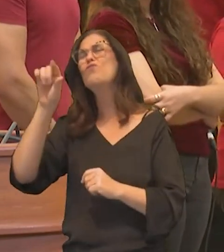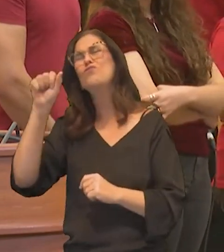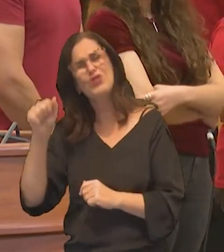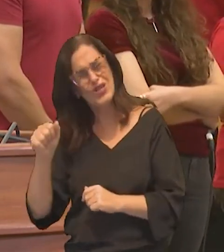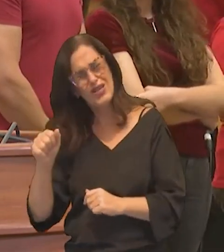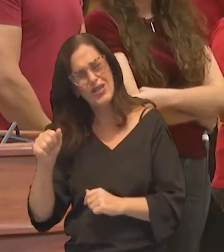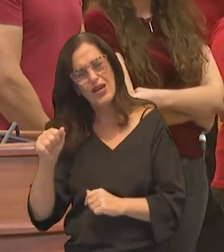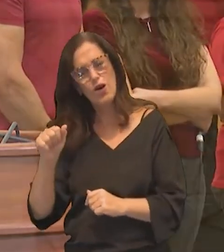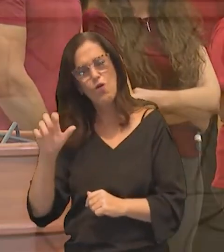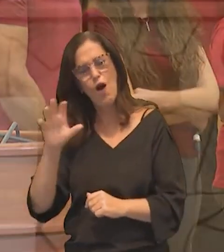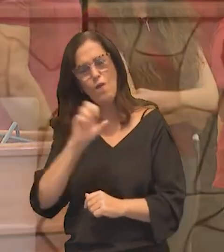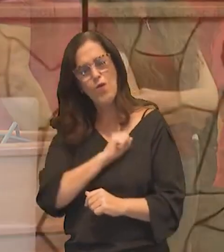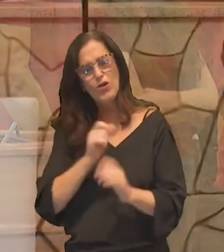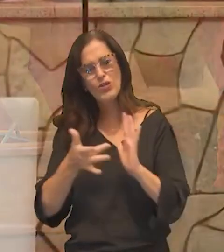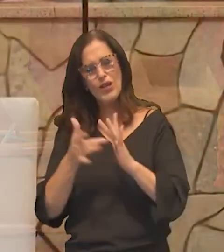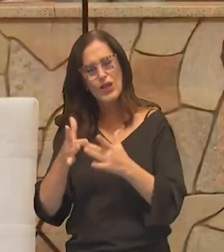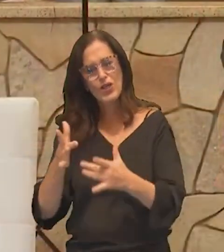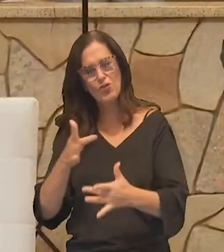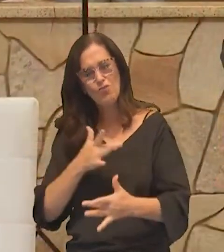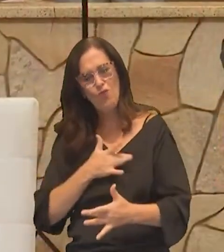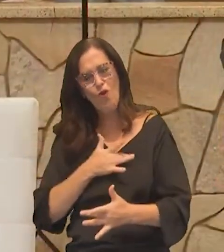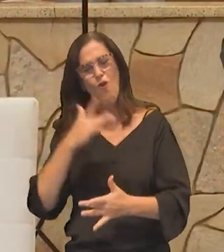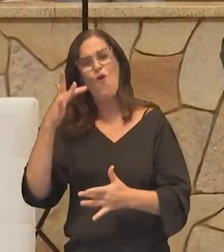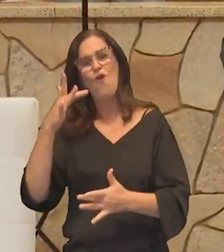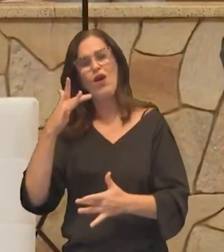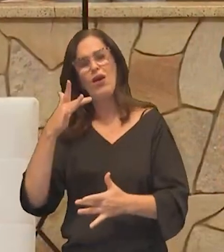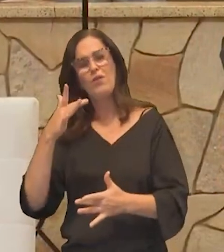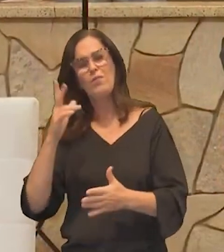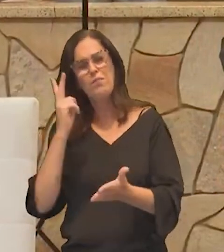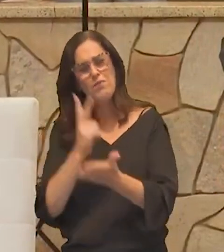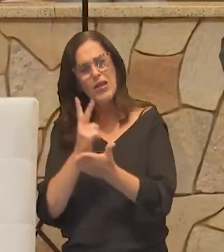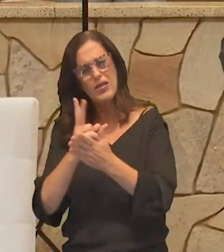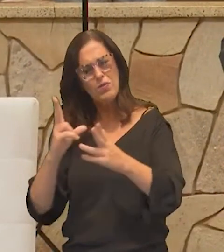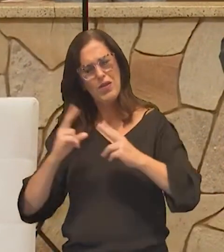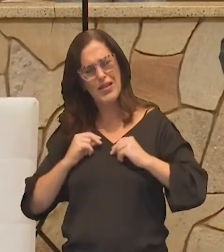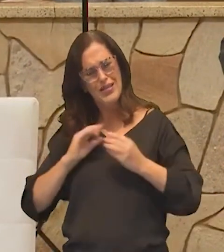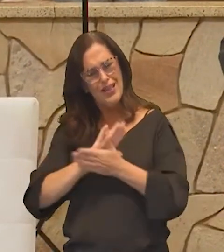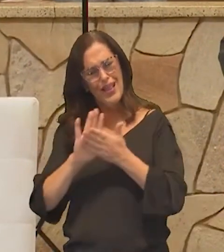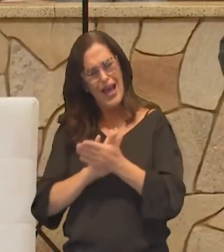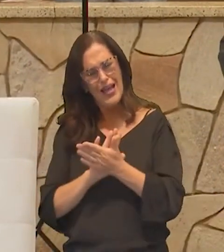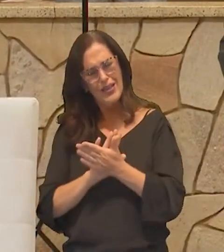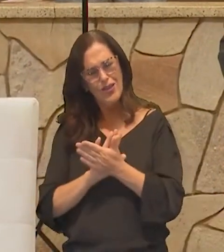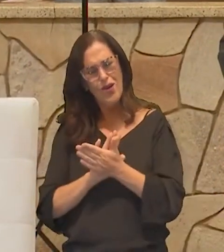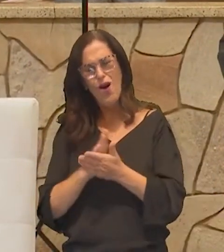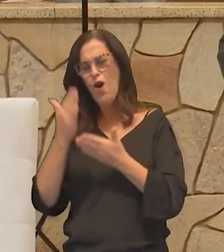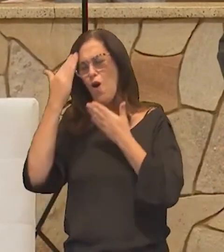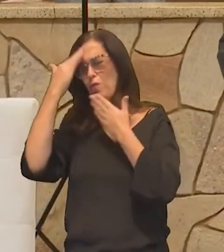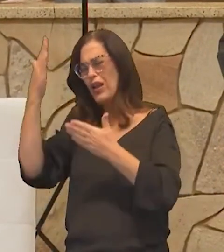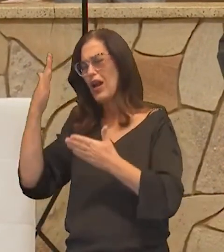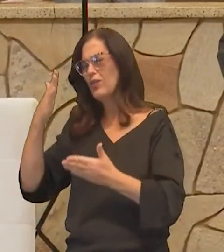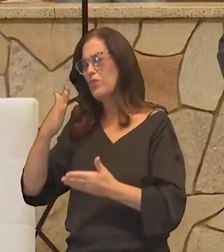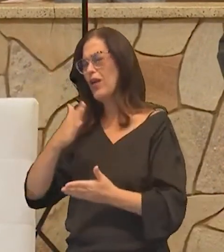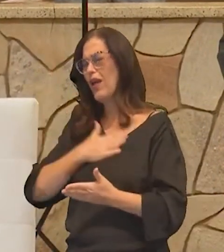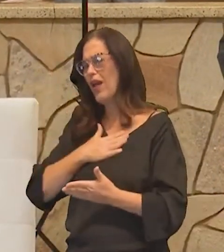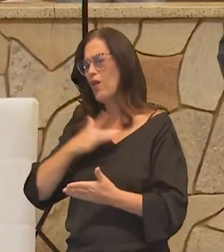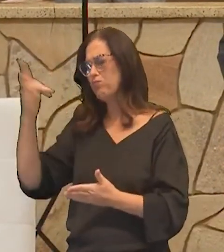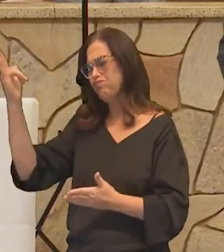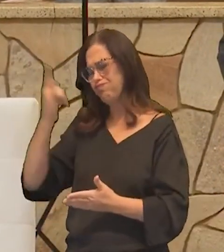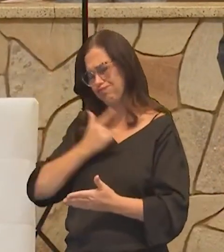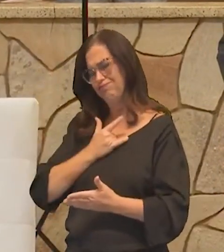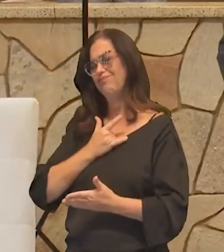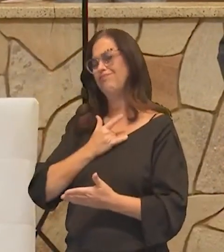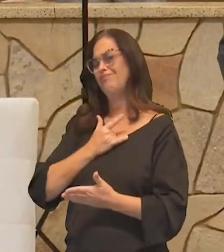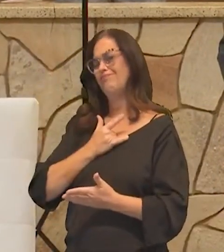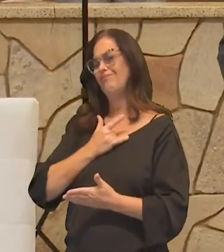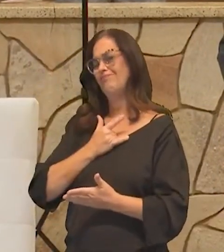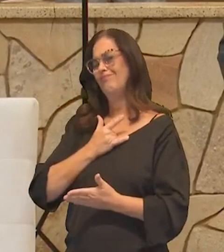merecer. Obrigado, Pai, porque eu fui amado por Ti, e dessa forma